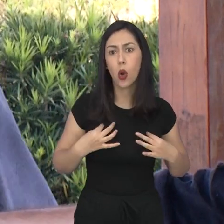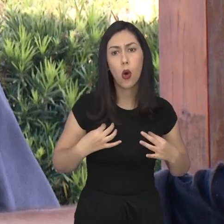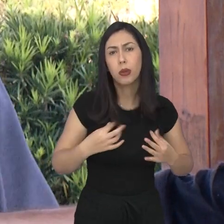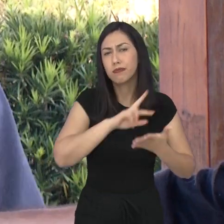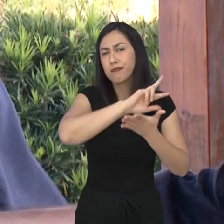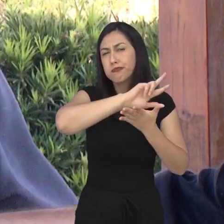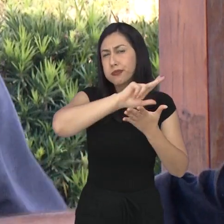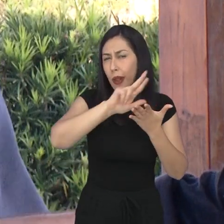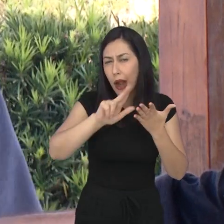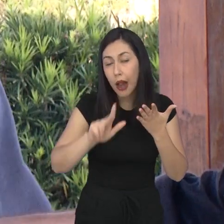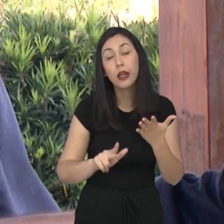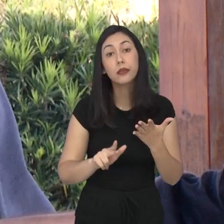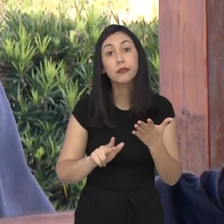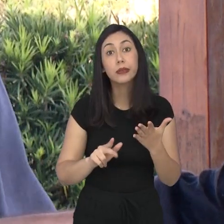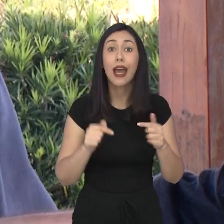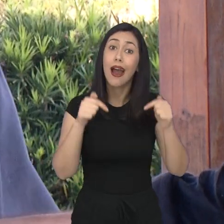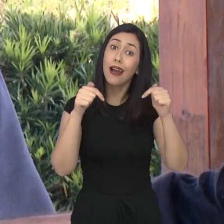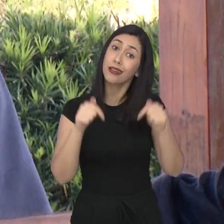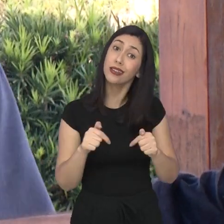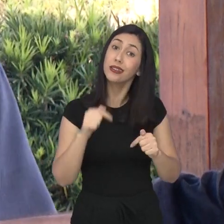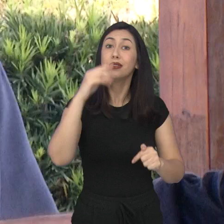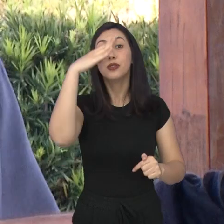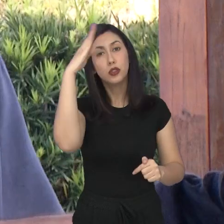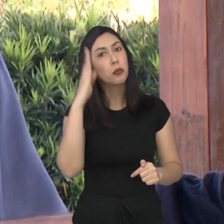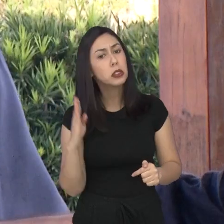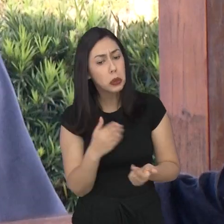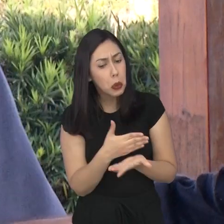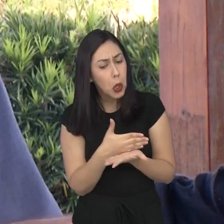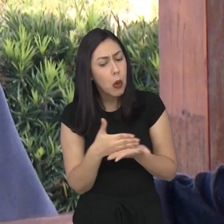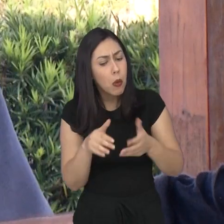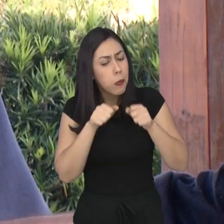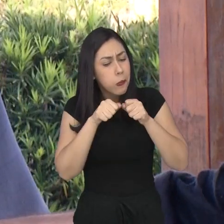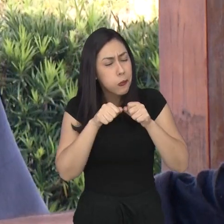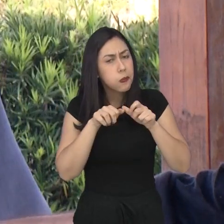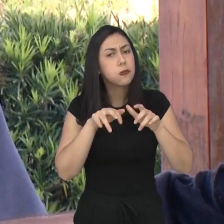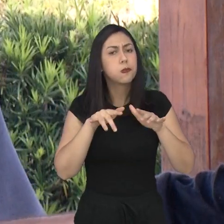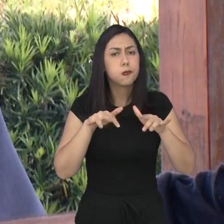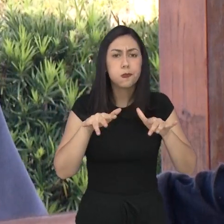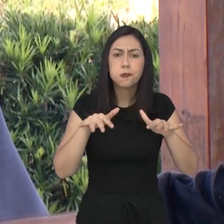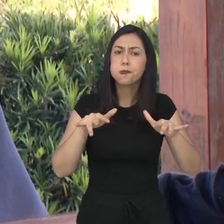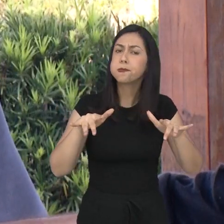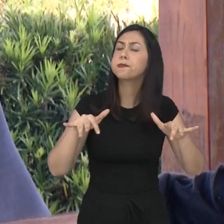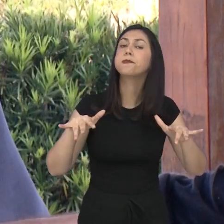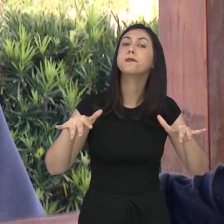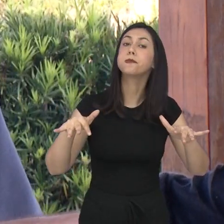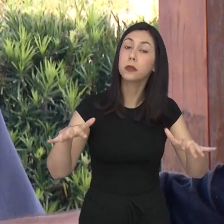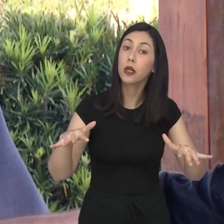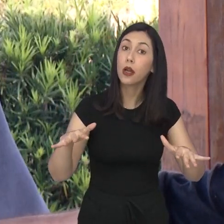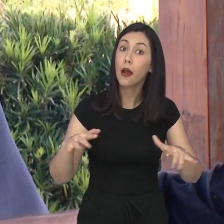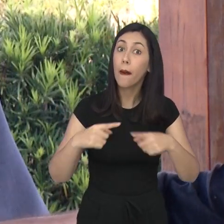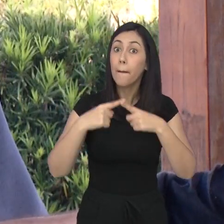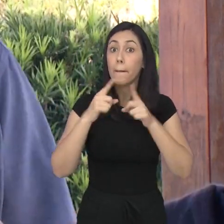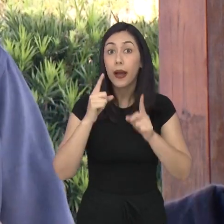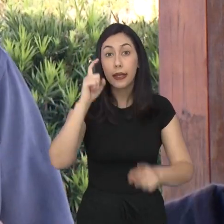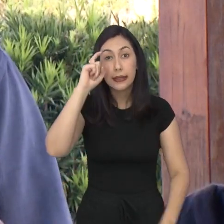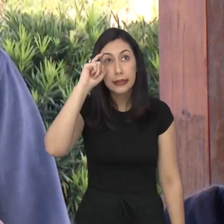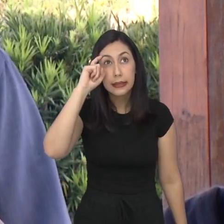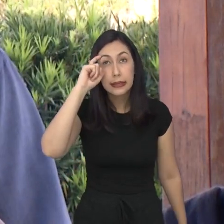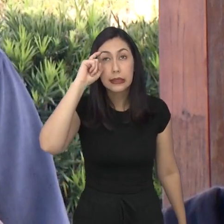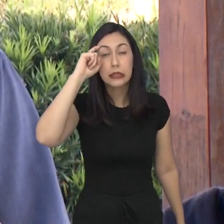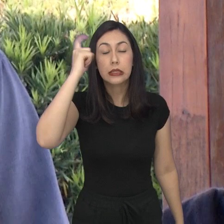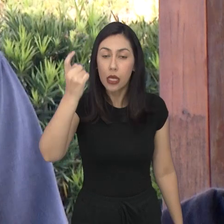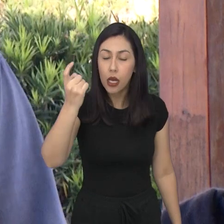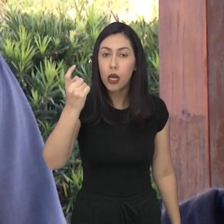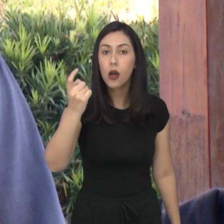revistas, roupas, etc, etc. Aqui no Brasil também já está se tornando bastante intenso, né? E a